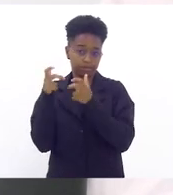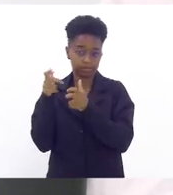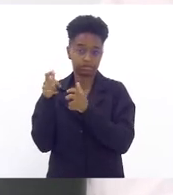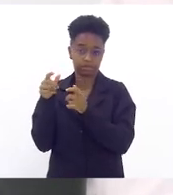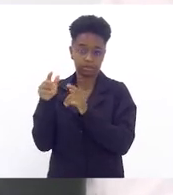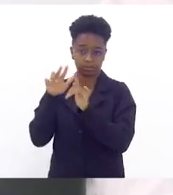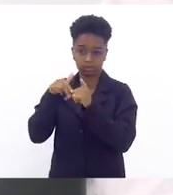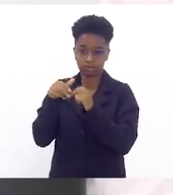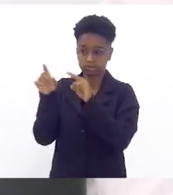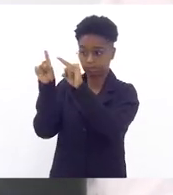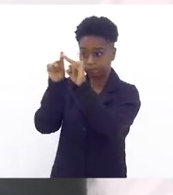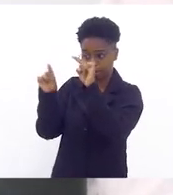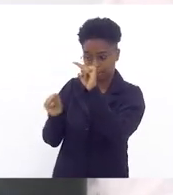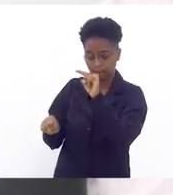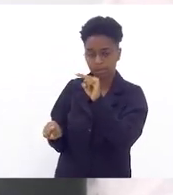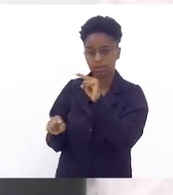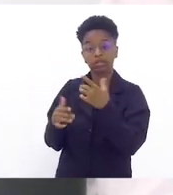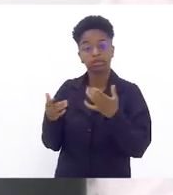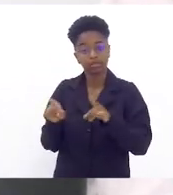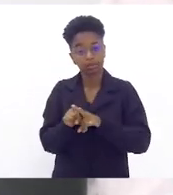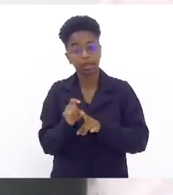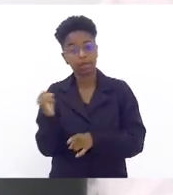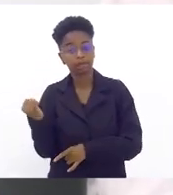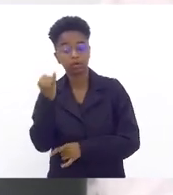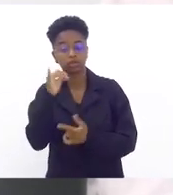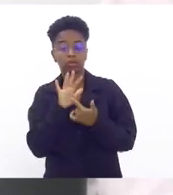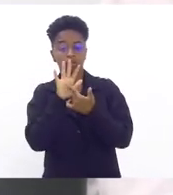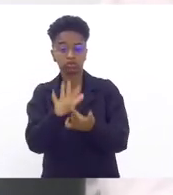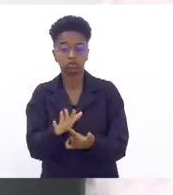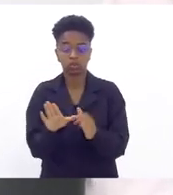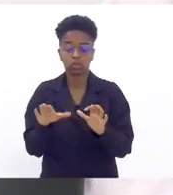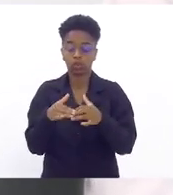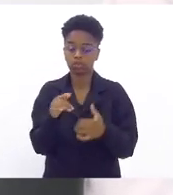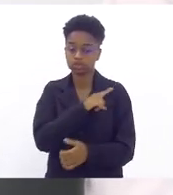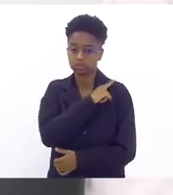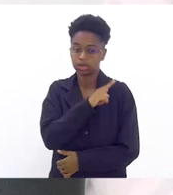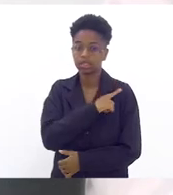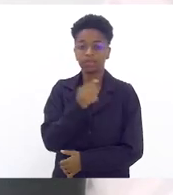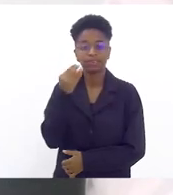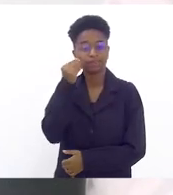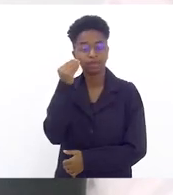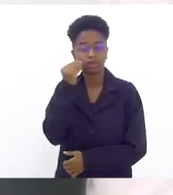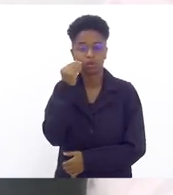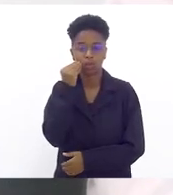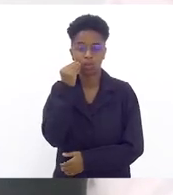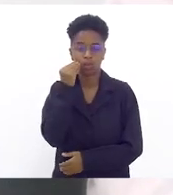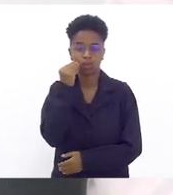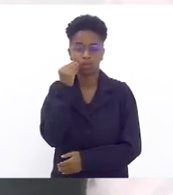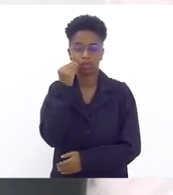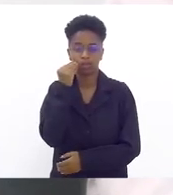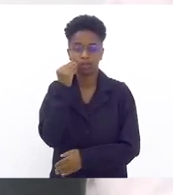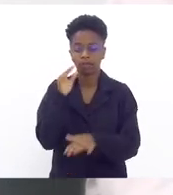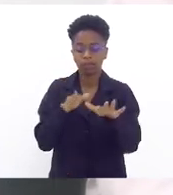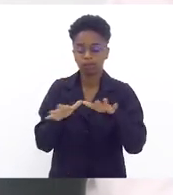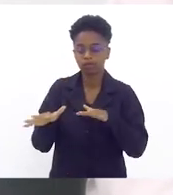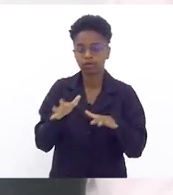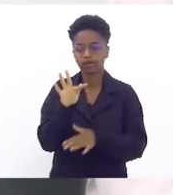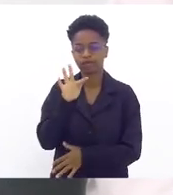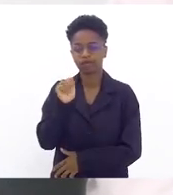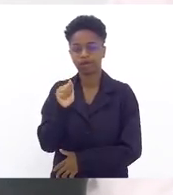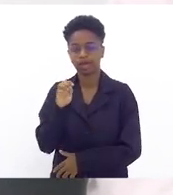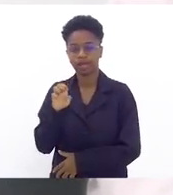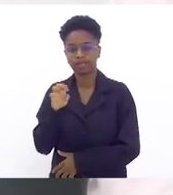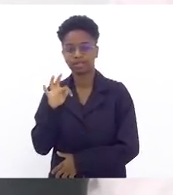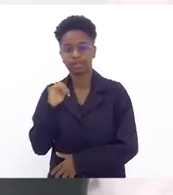rachadura é importante que se diga que equipe gestora tentou de modo institucional institucional mobilizar a Faetec através